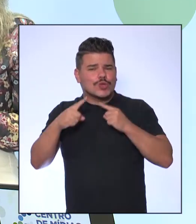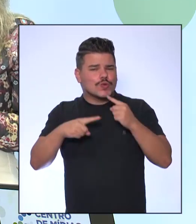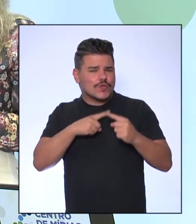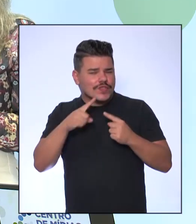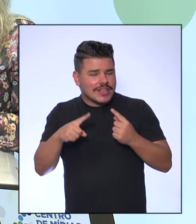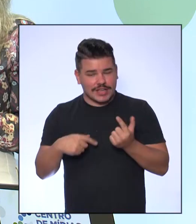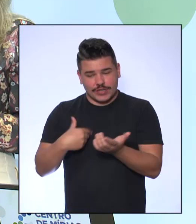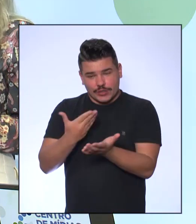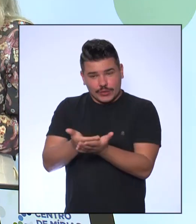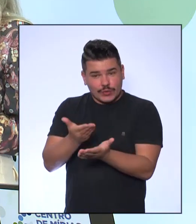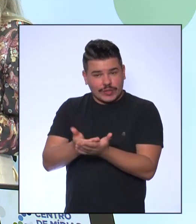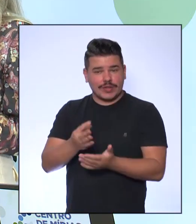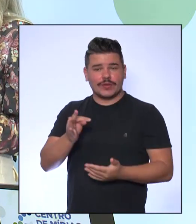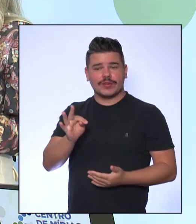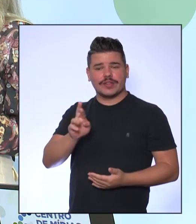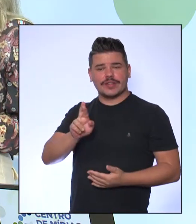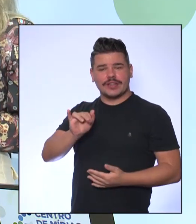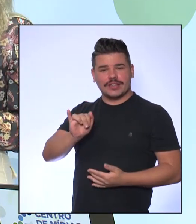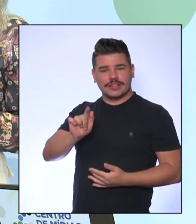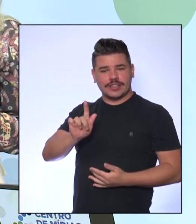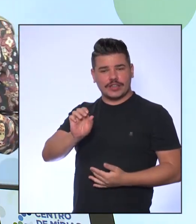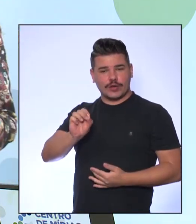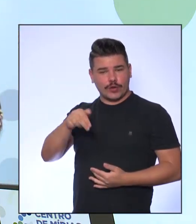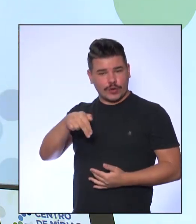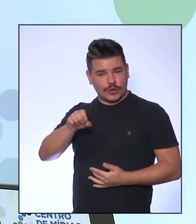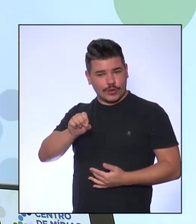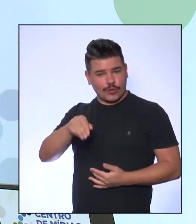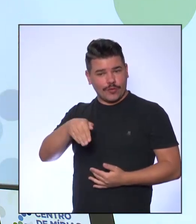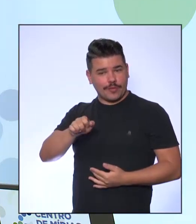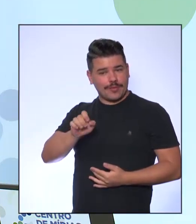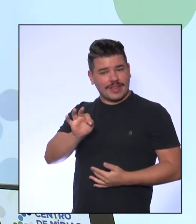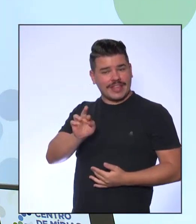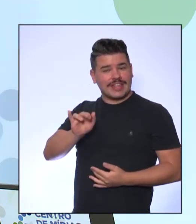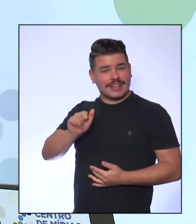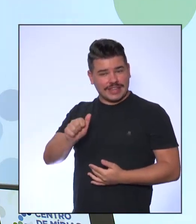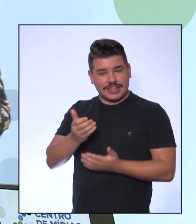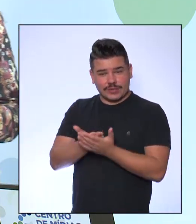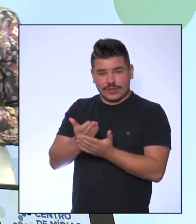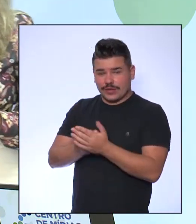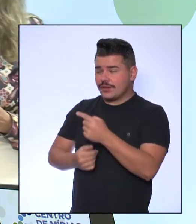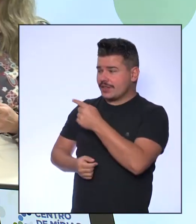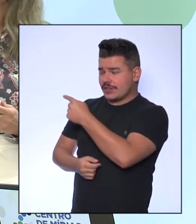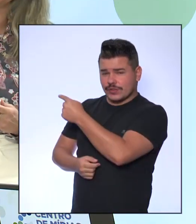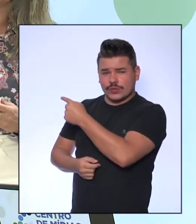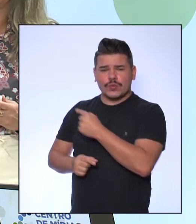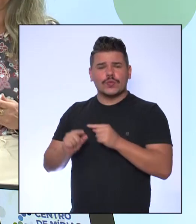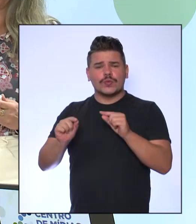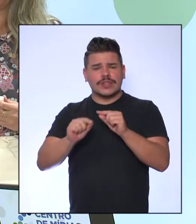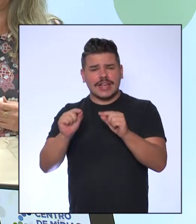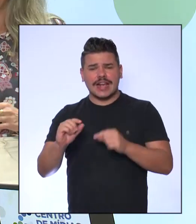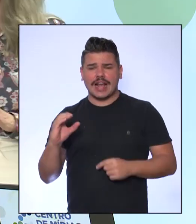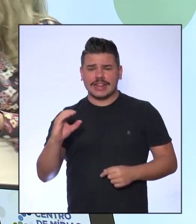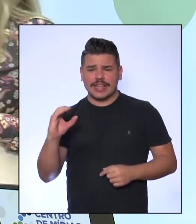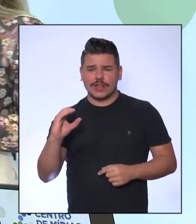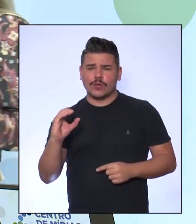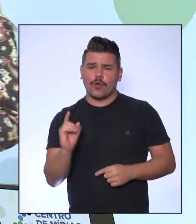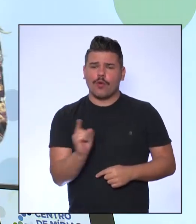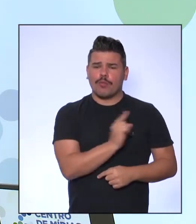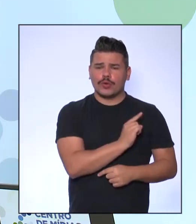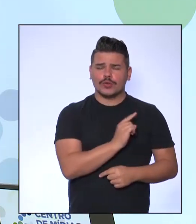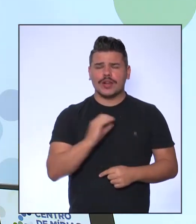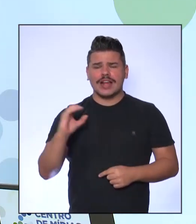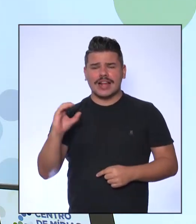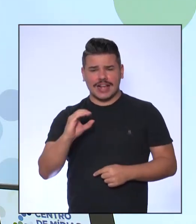estudar trigonometria no triângulo retângulo é identificar quem é o cateto oposto e o cateto adjacente. A